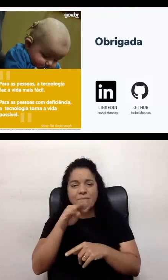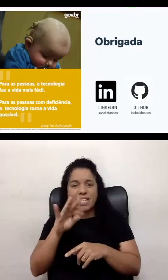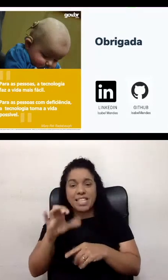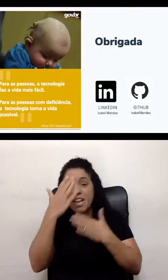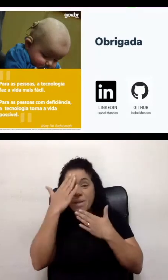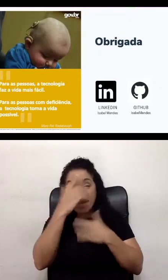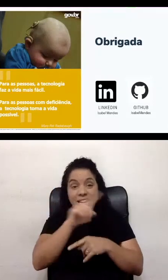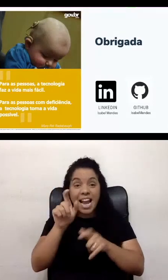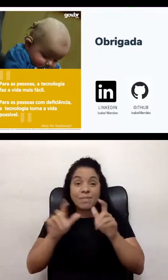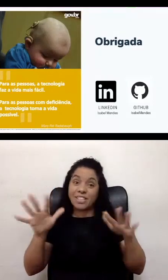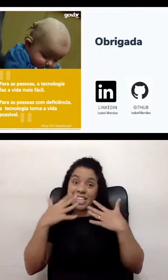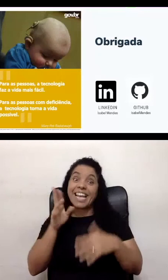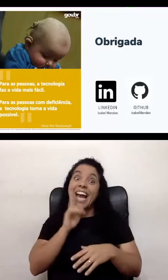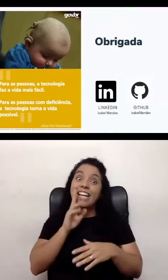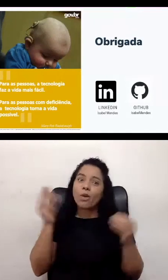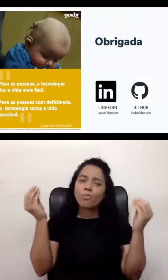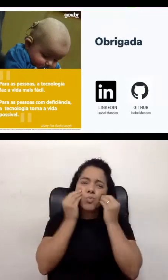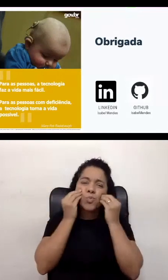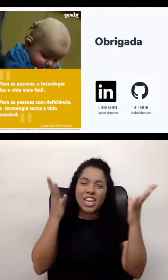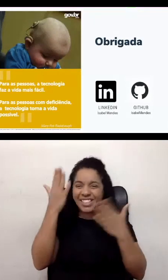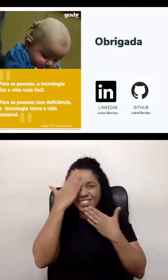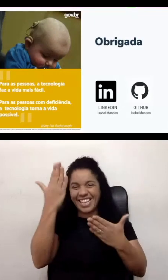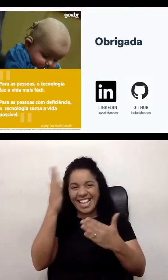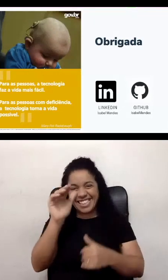obrigada quem está me assistindo. E Raquel, um beijo, muito obrigada.